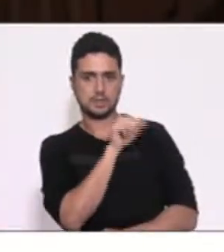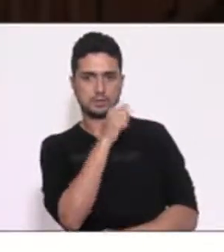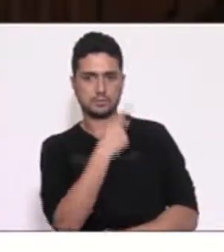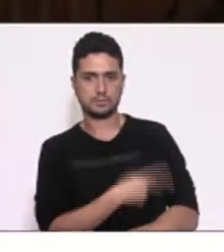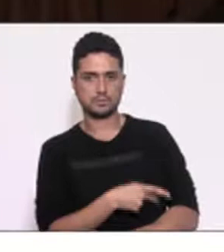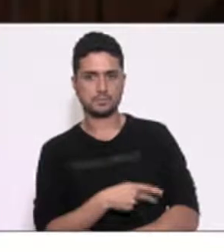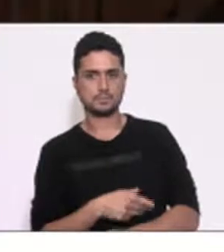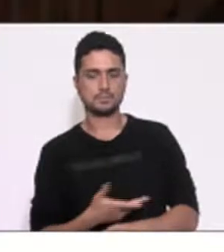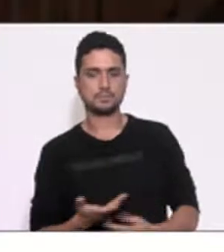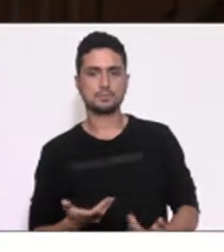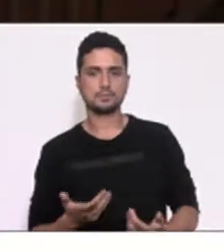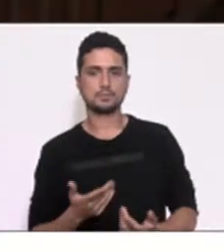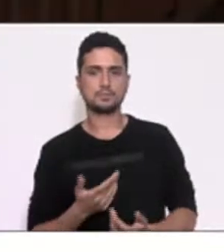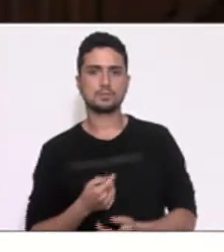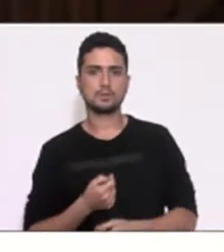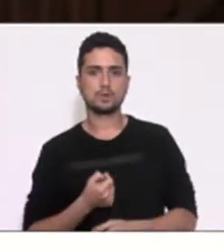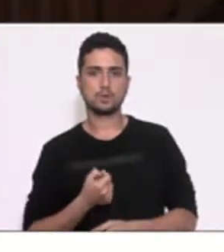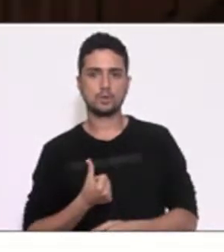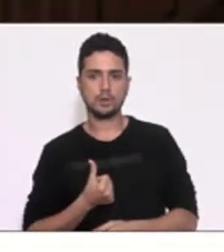às vésperas